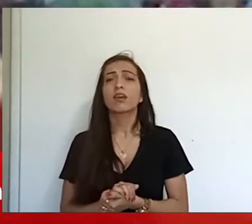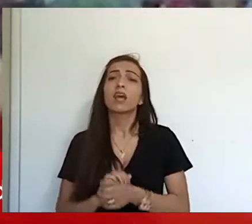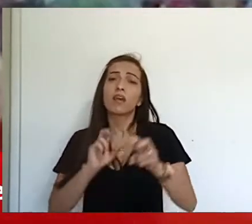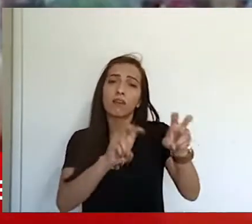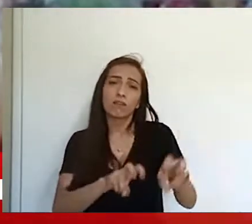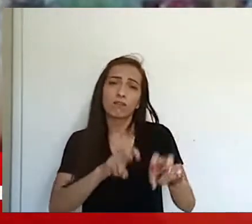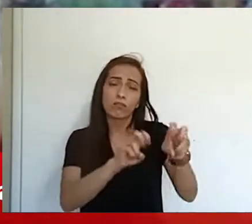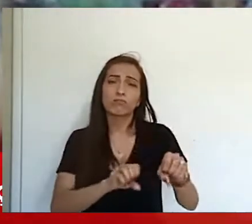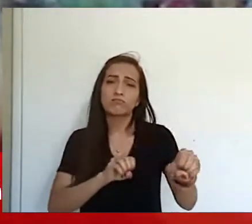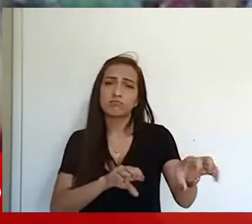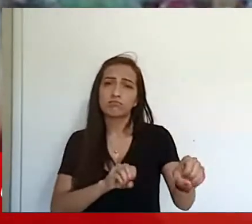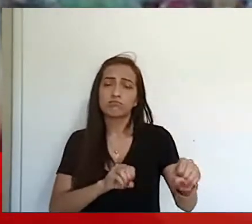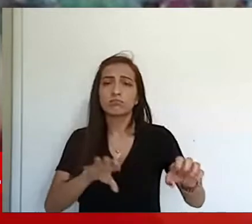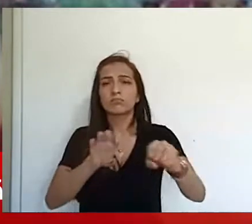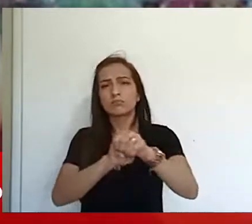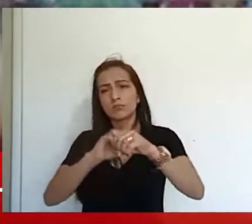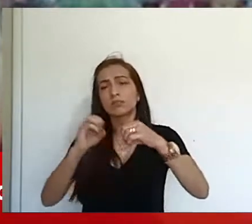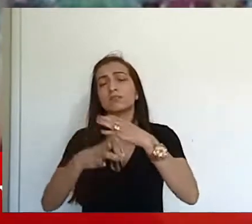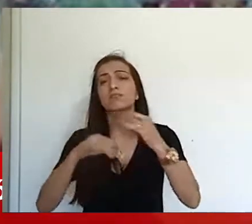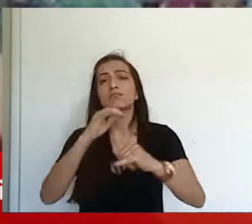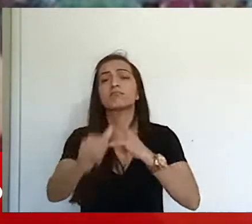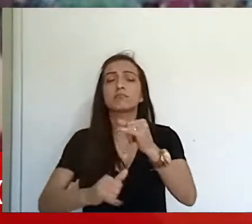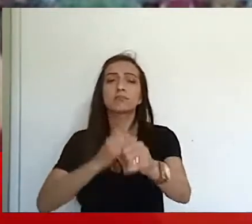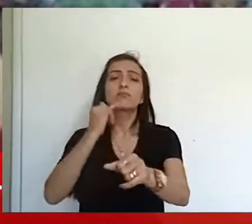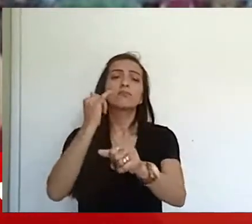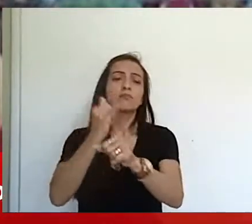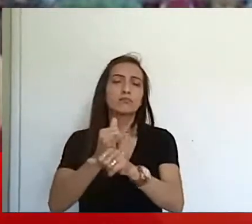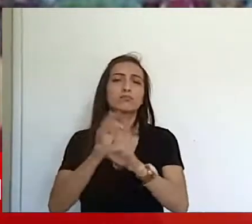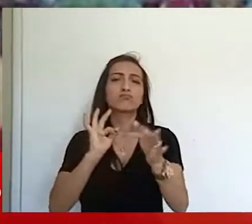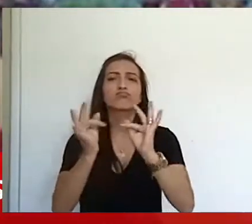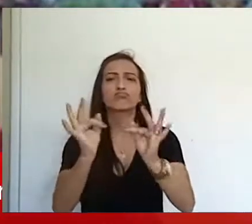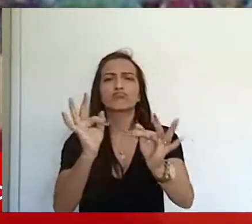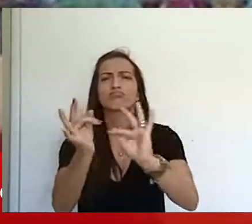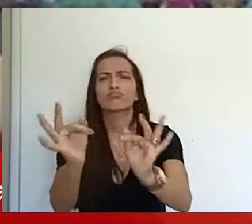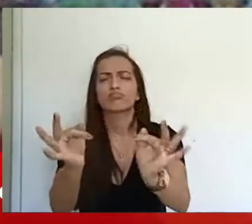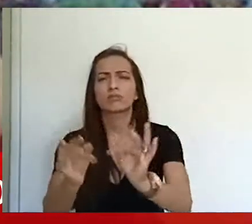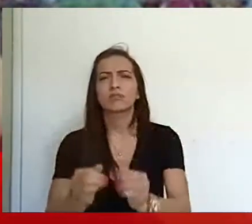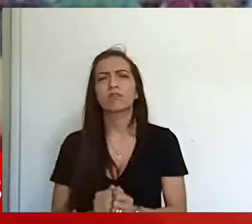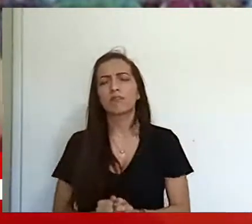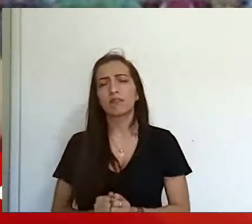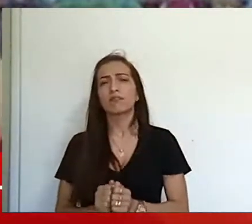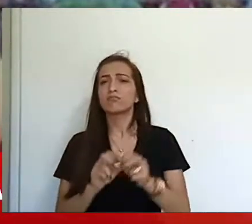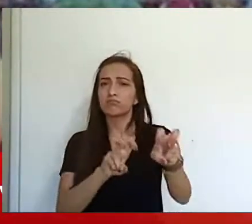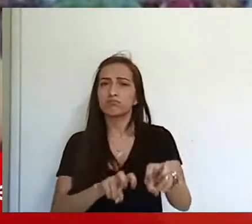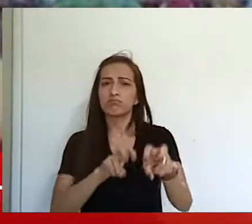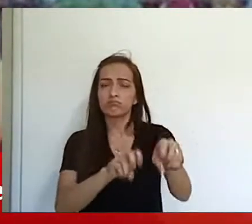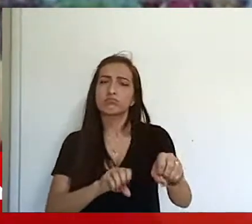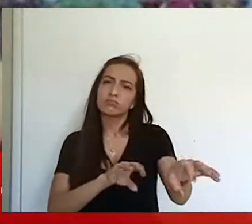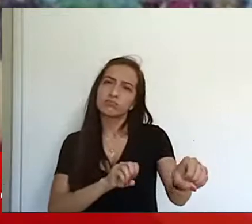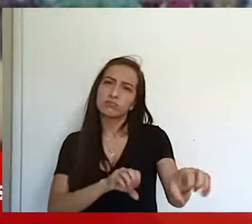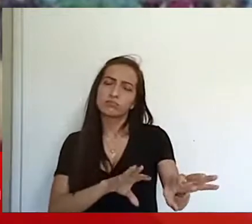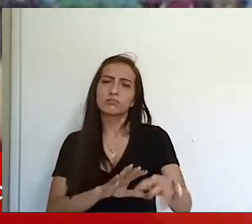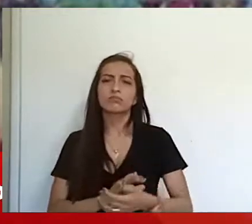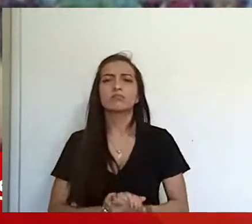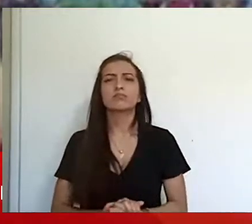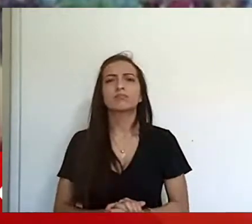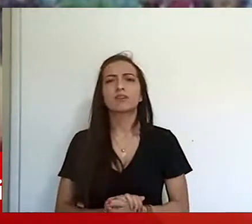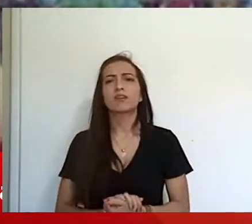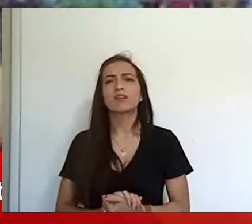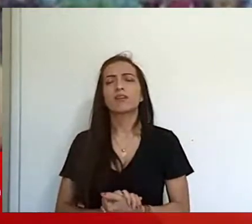pandemia e as tecnologias. O título é Educação à Distância e Educação do Campo. Então, eu aconselho que quem ainda não